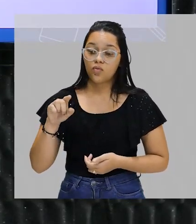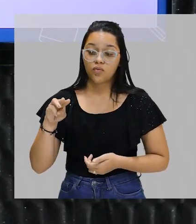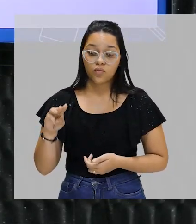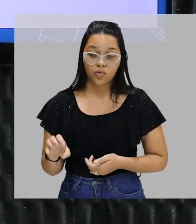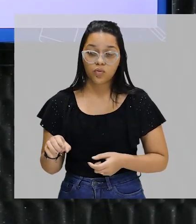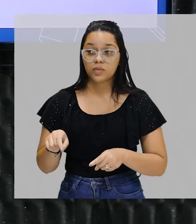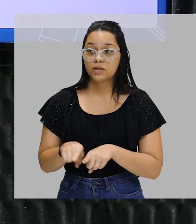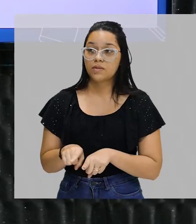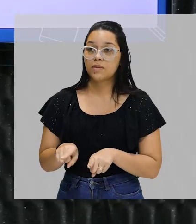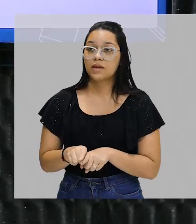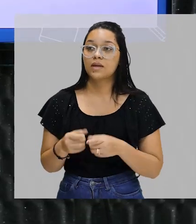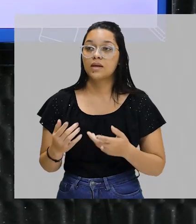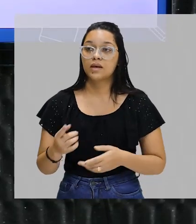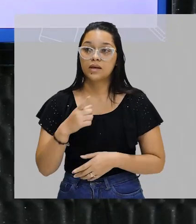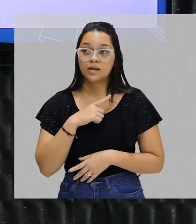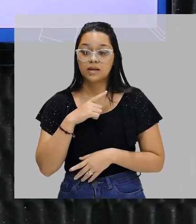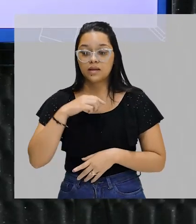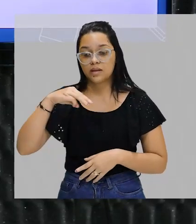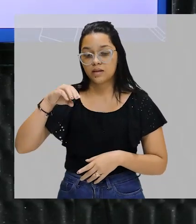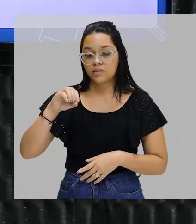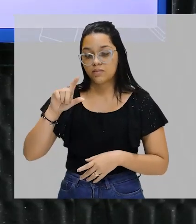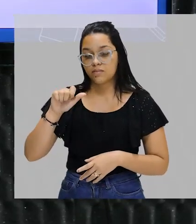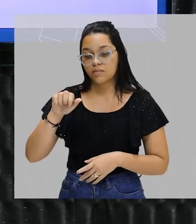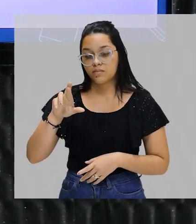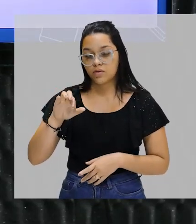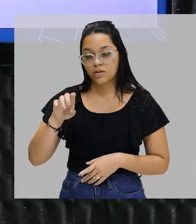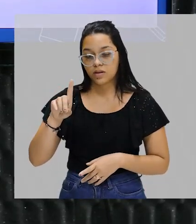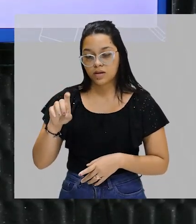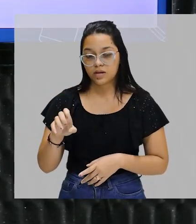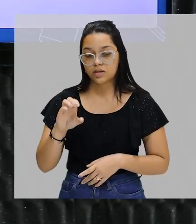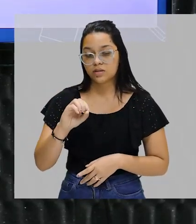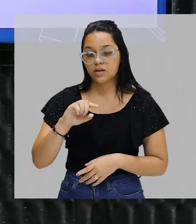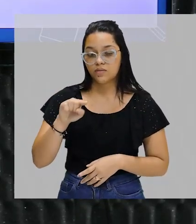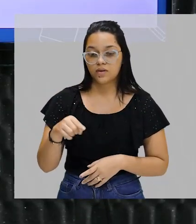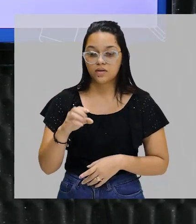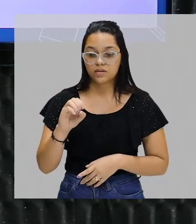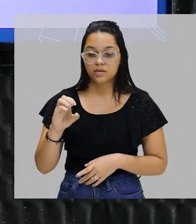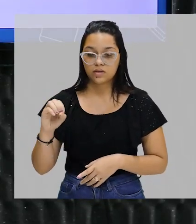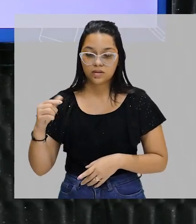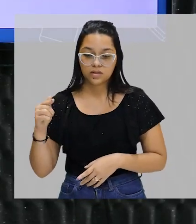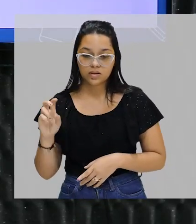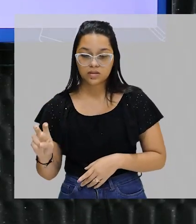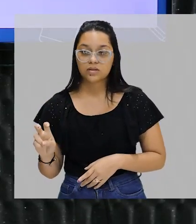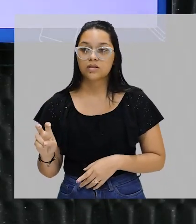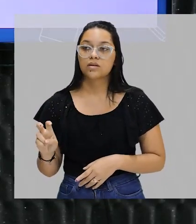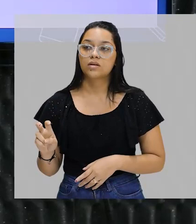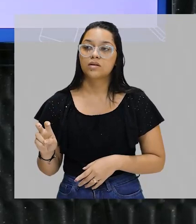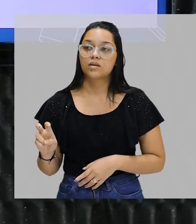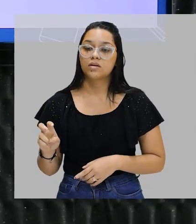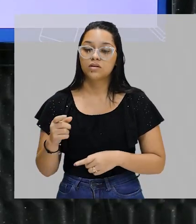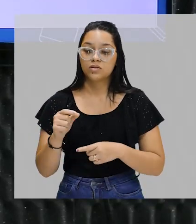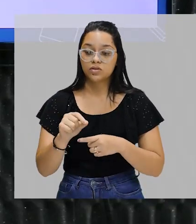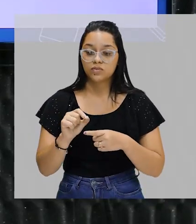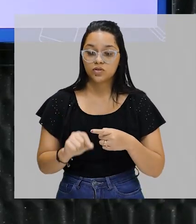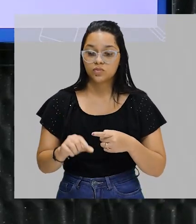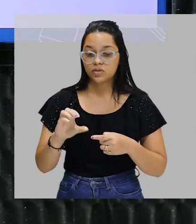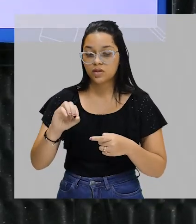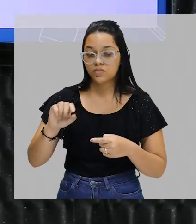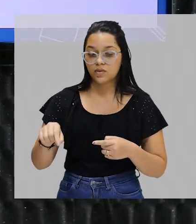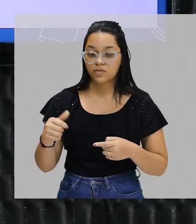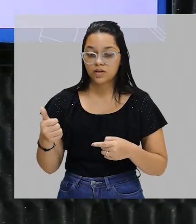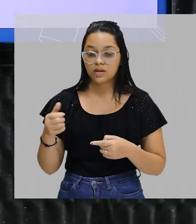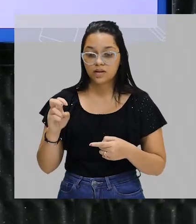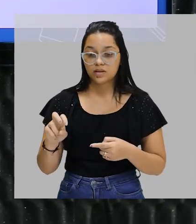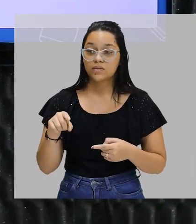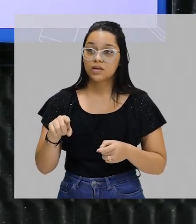número de mols sobre a molaridade. 0,0075 dividido por